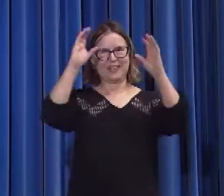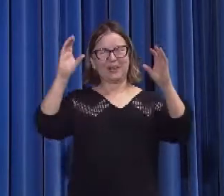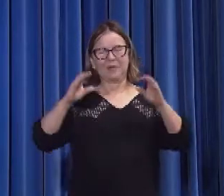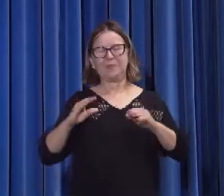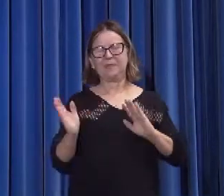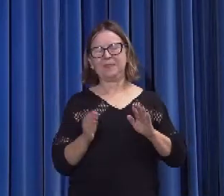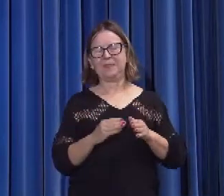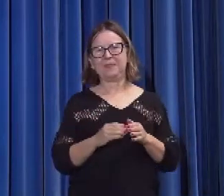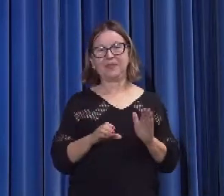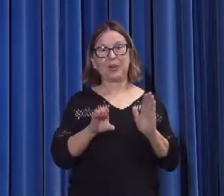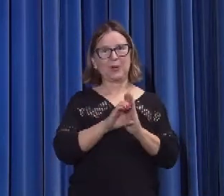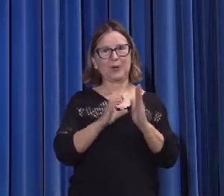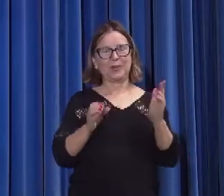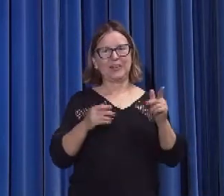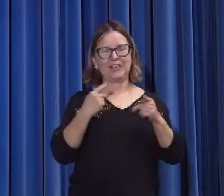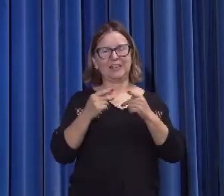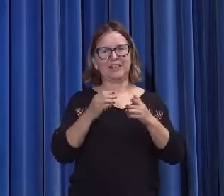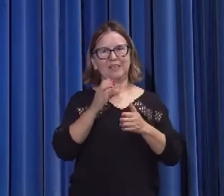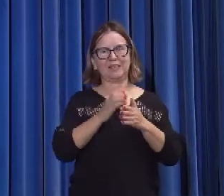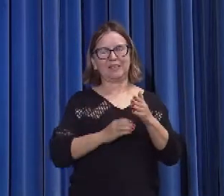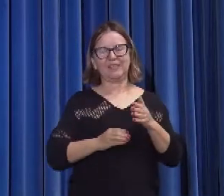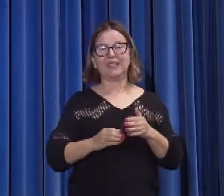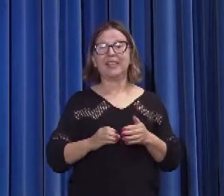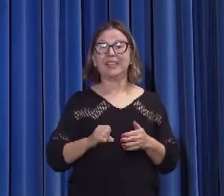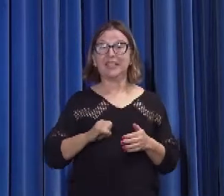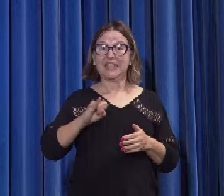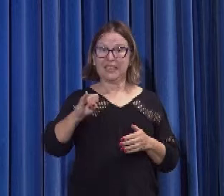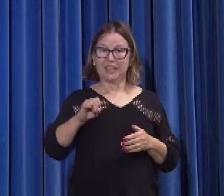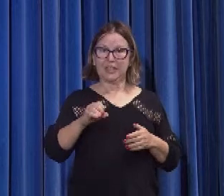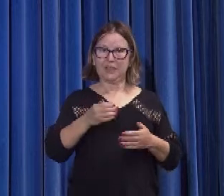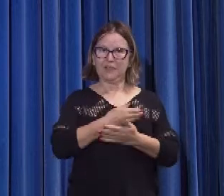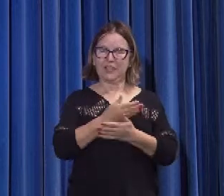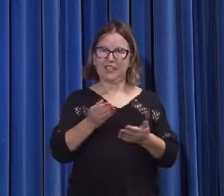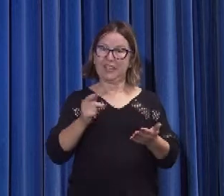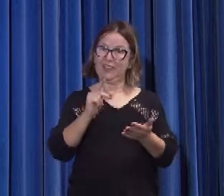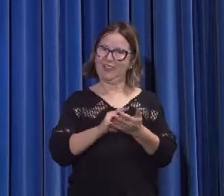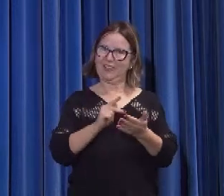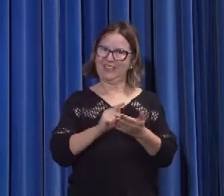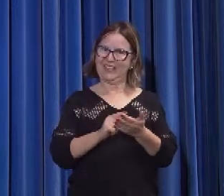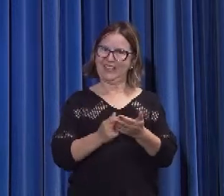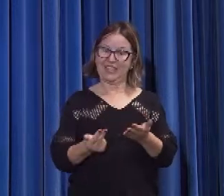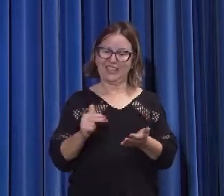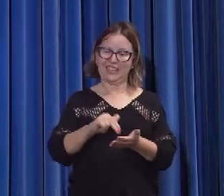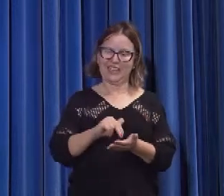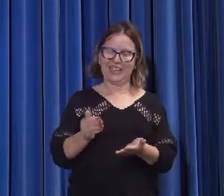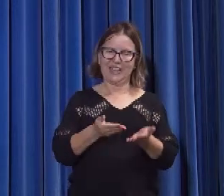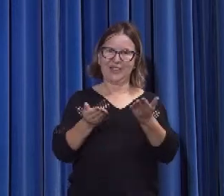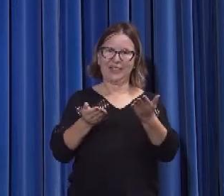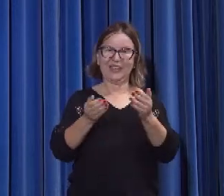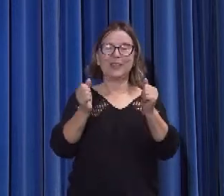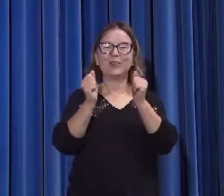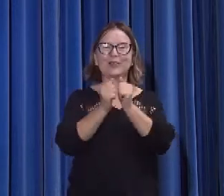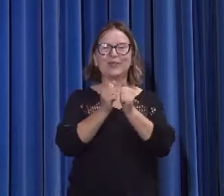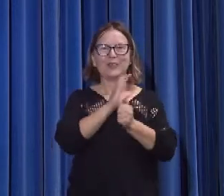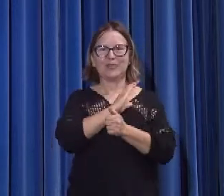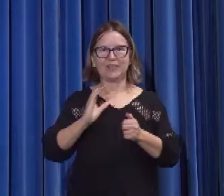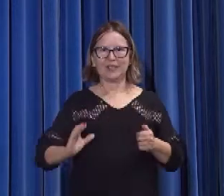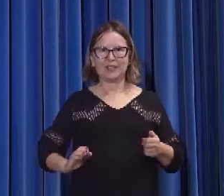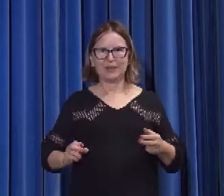fostes ressuscitados juntamente com Cristo, buscai as coisas lá do alto, onde Cristo